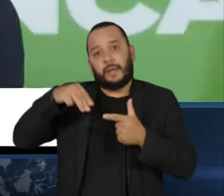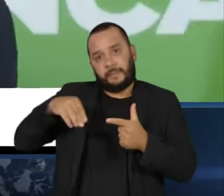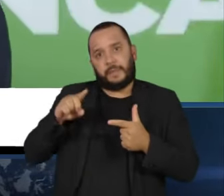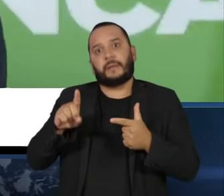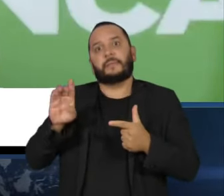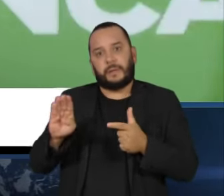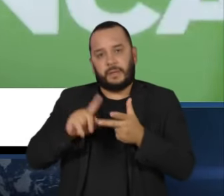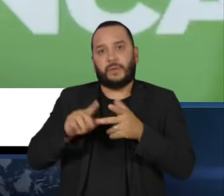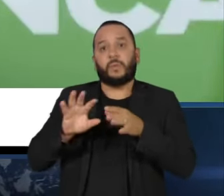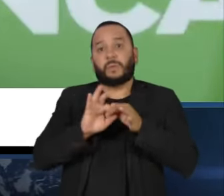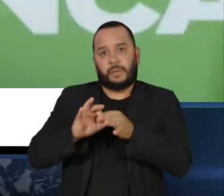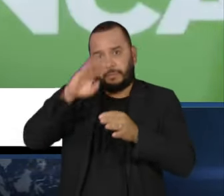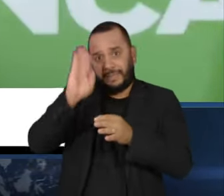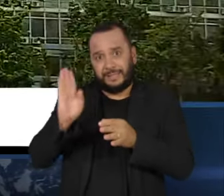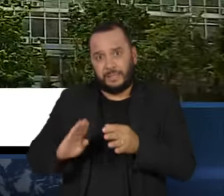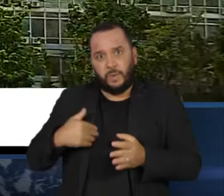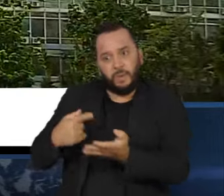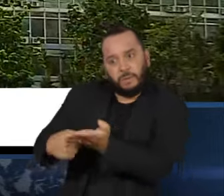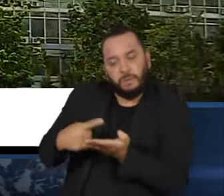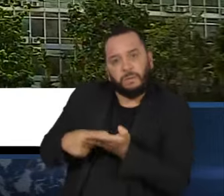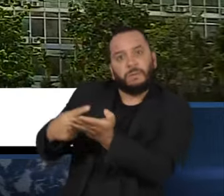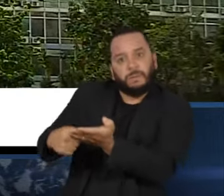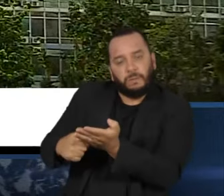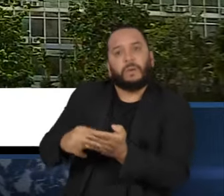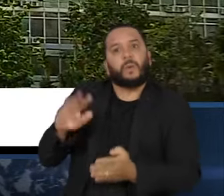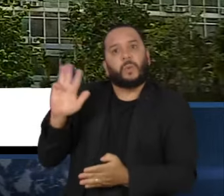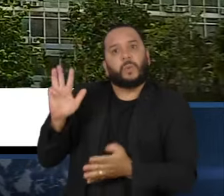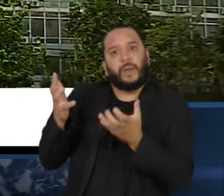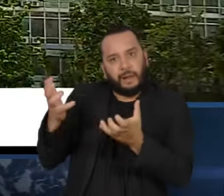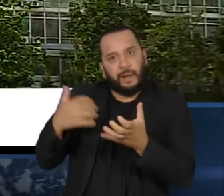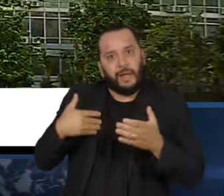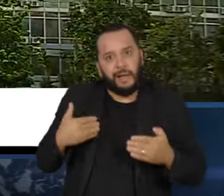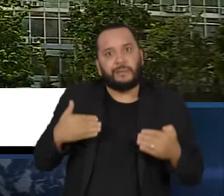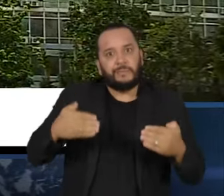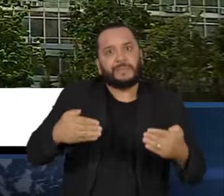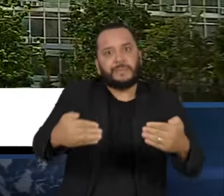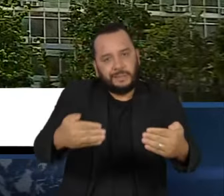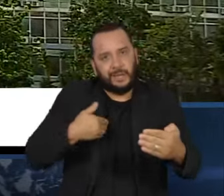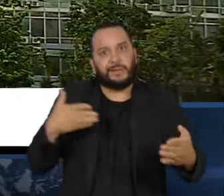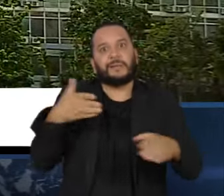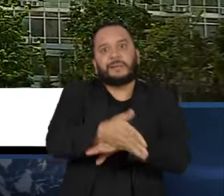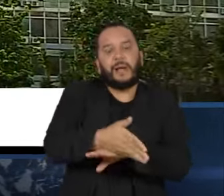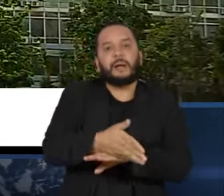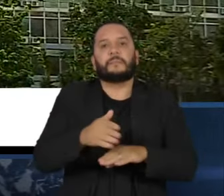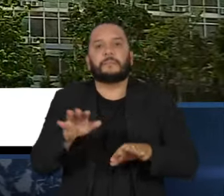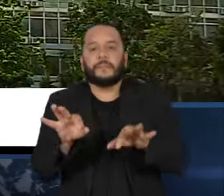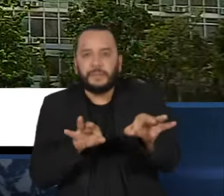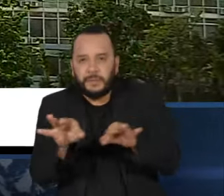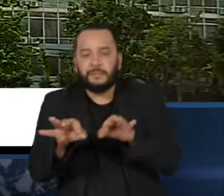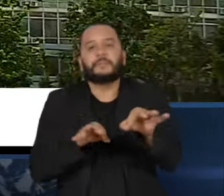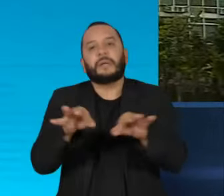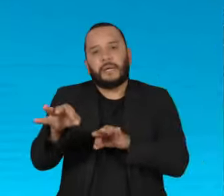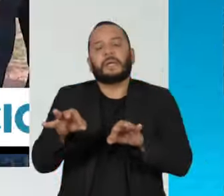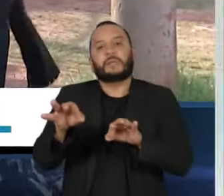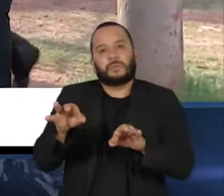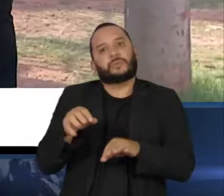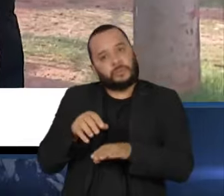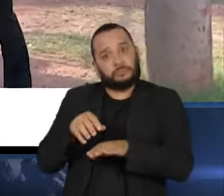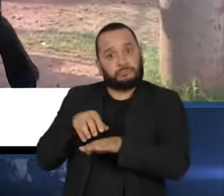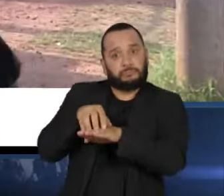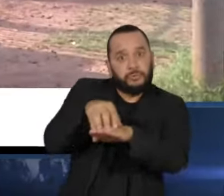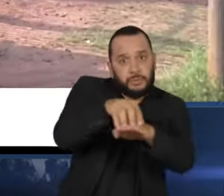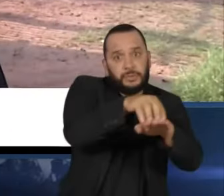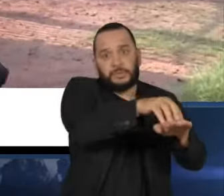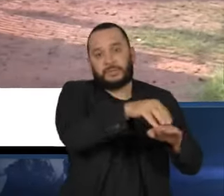governo eleito uma vaga no alto escalão. Em jogo estão os ministérios do Planejamento, Transporte, Turismo e Cidades.